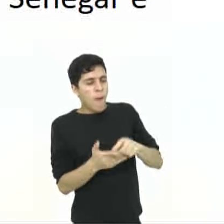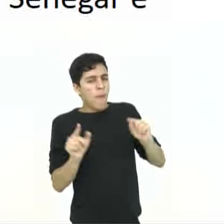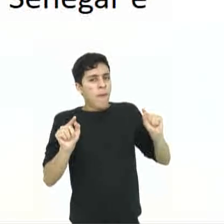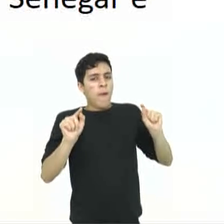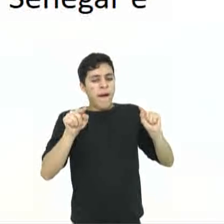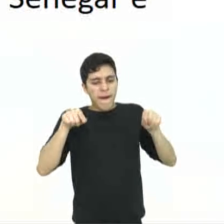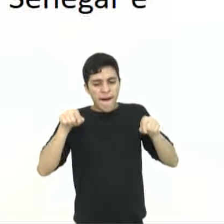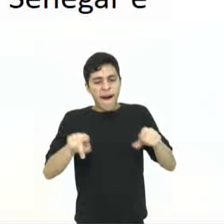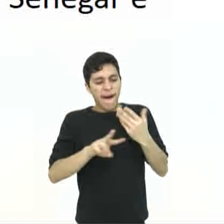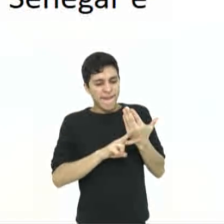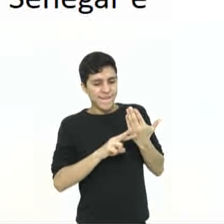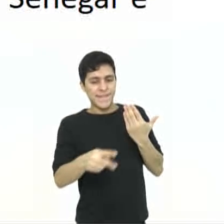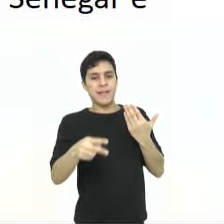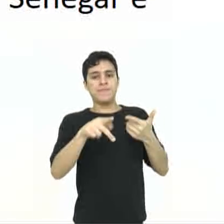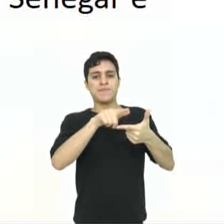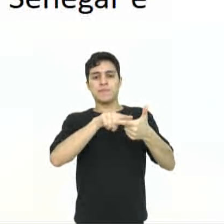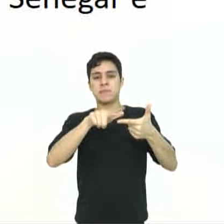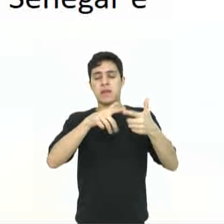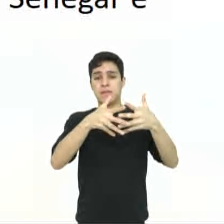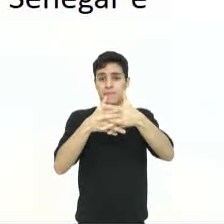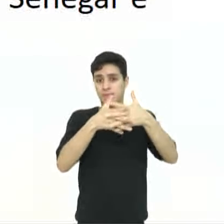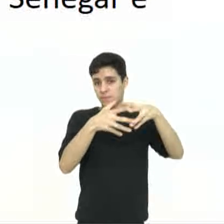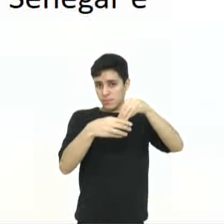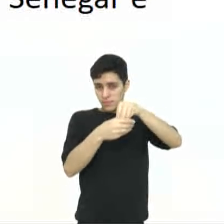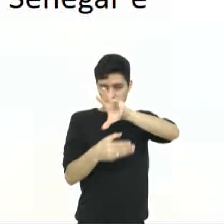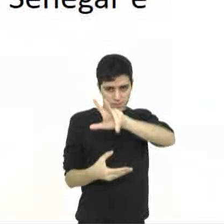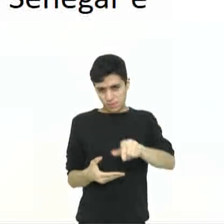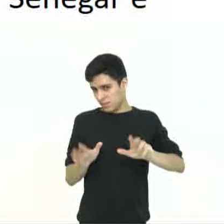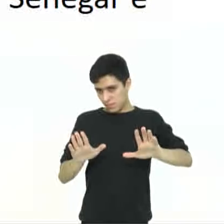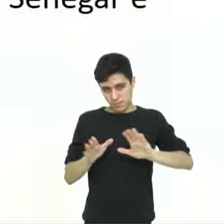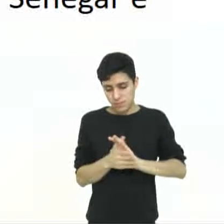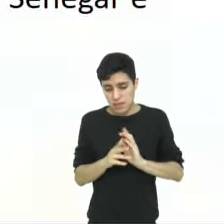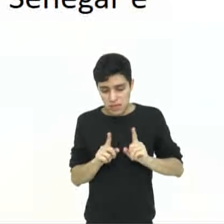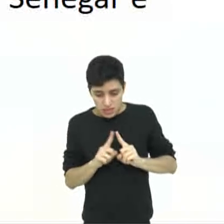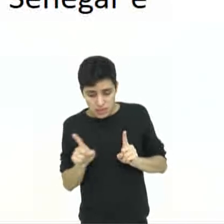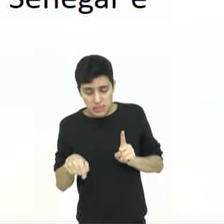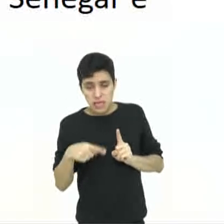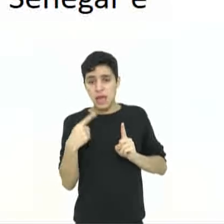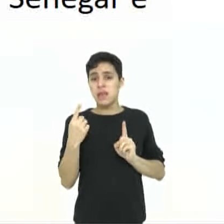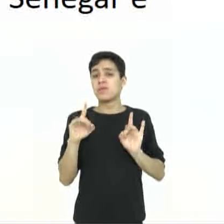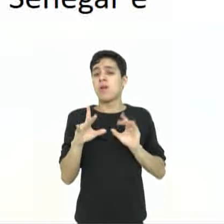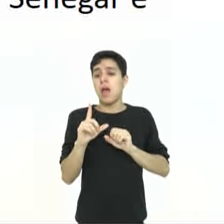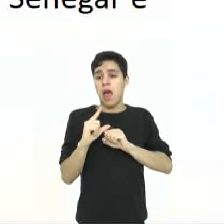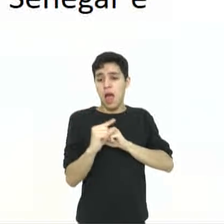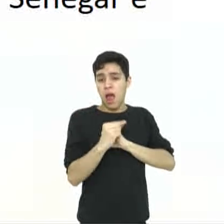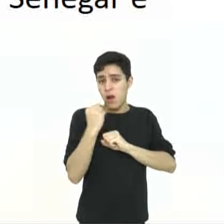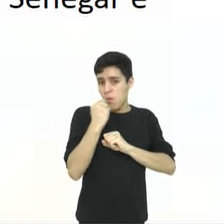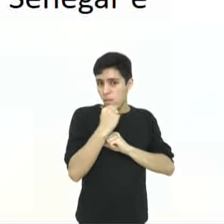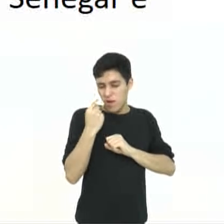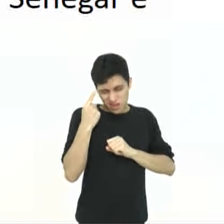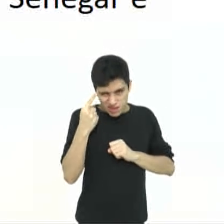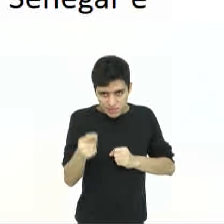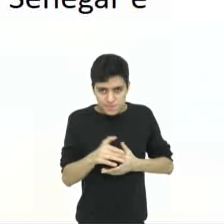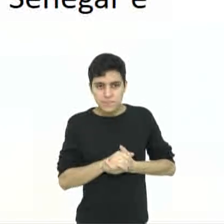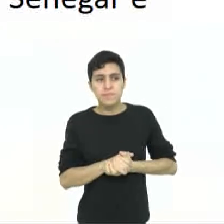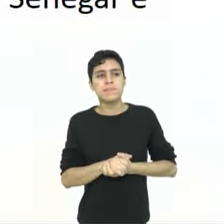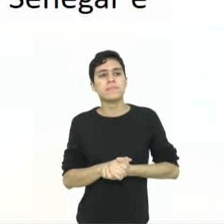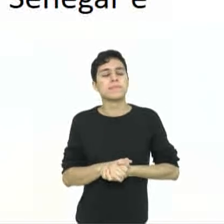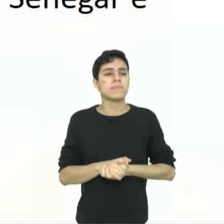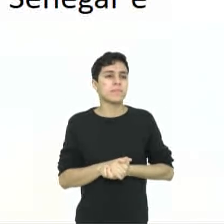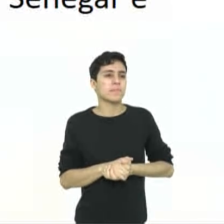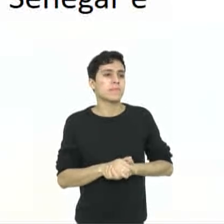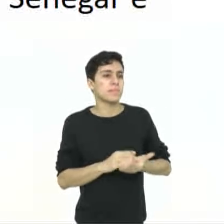o fato gerador dos conflitos na África. Olha que interessante. Mas sim um argumento. Eu trouxe, inclusive, para vocês quem foi o